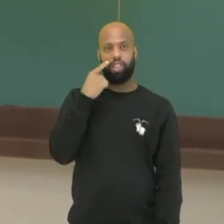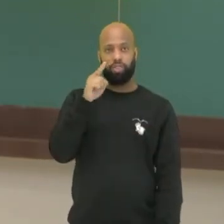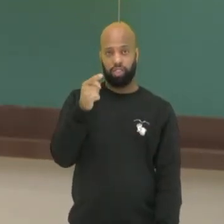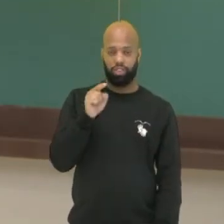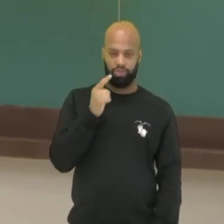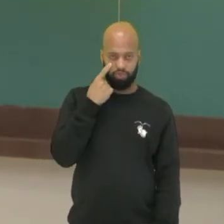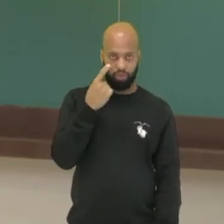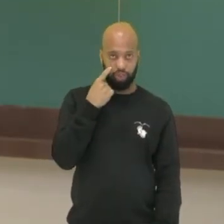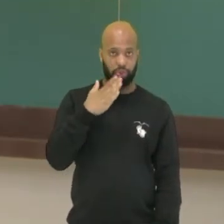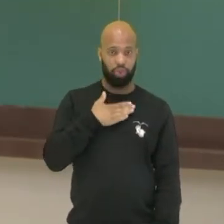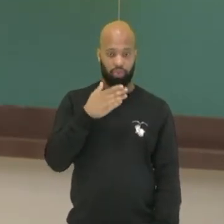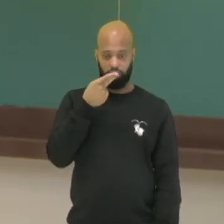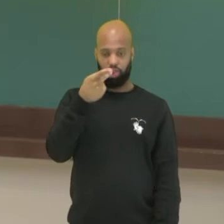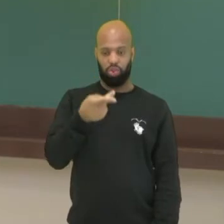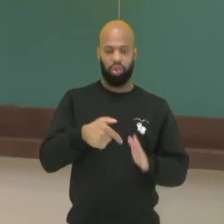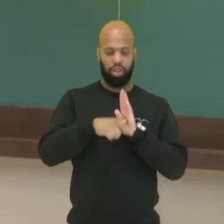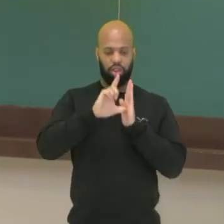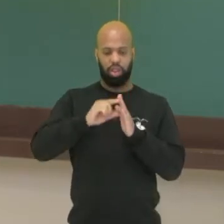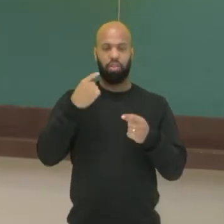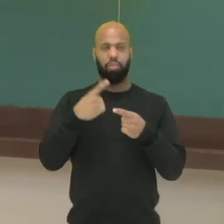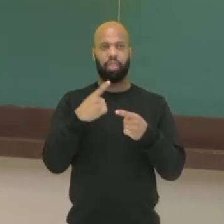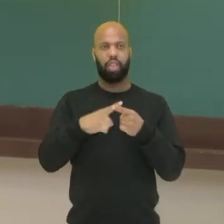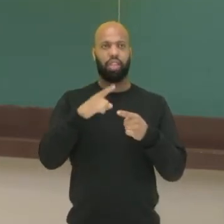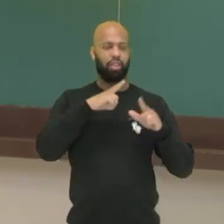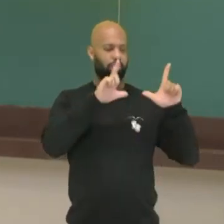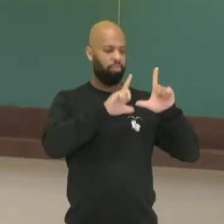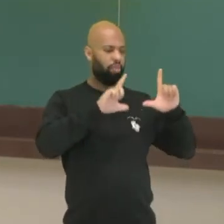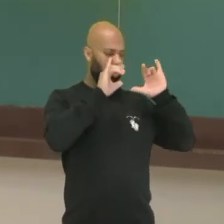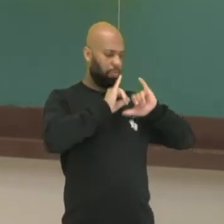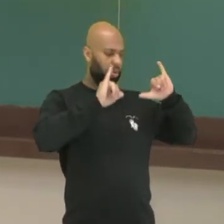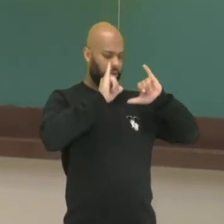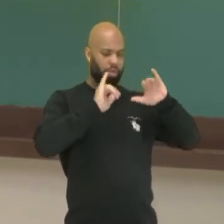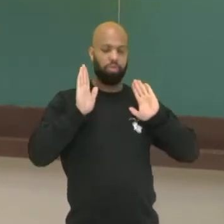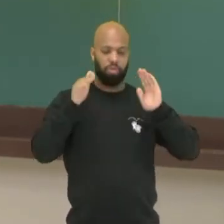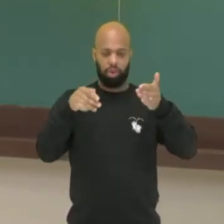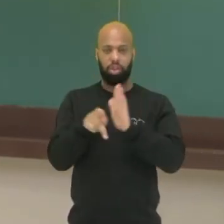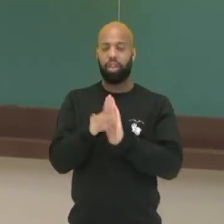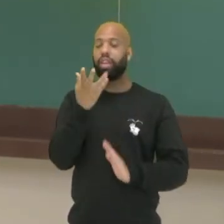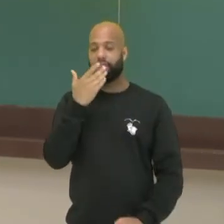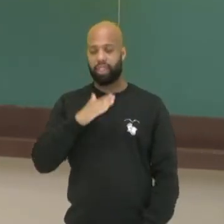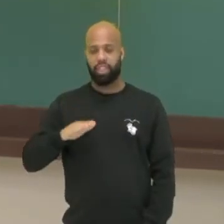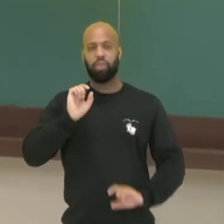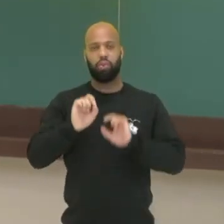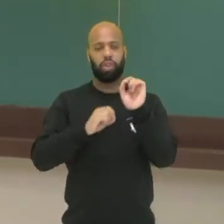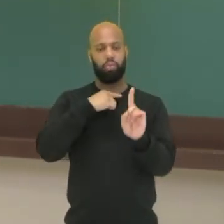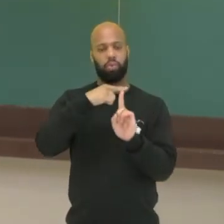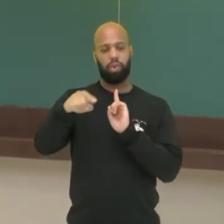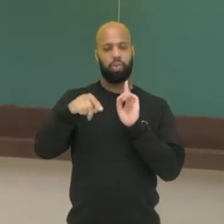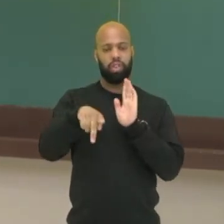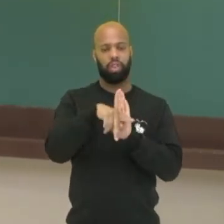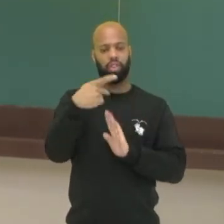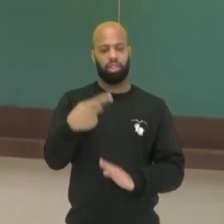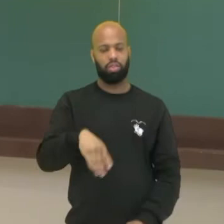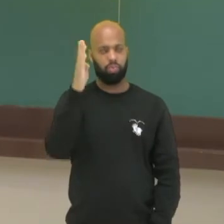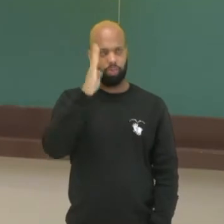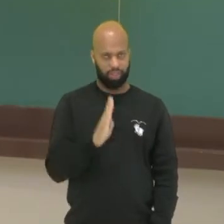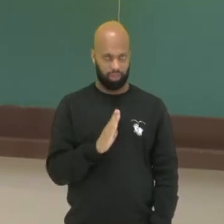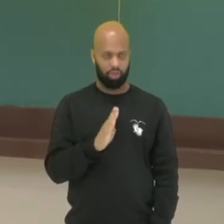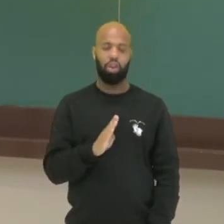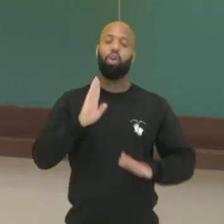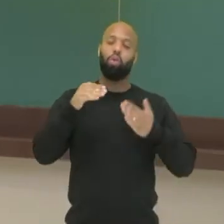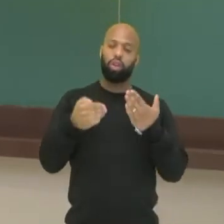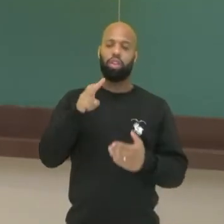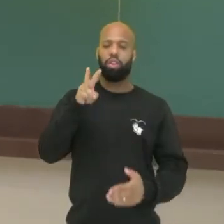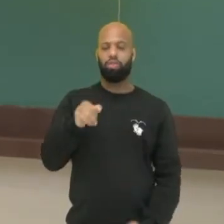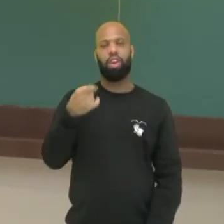fala anterior, que eu disse que a publicidade dirigida a esse público infantil, ela é proibida no Brasil. A gente já vai ver